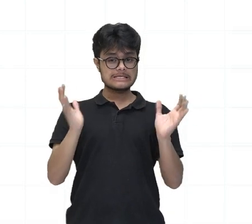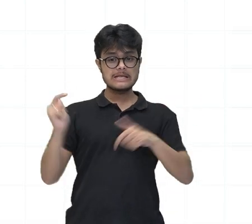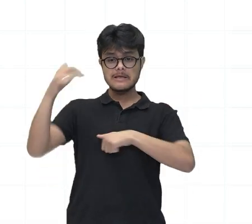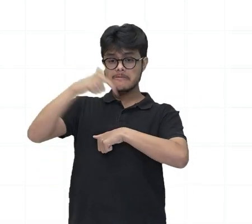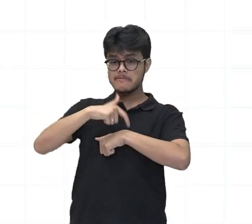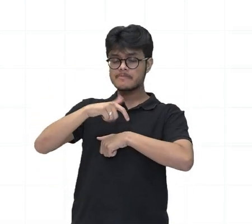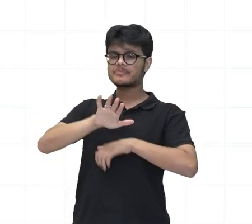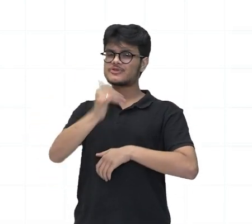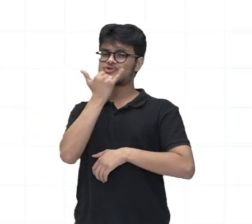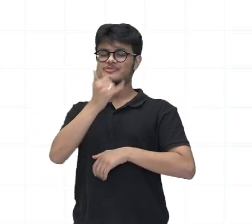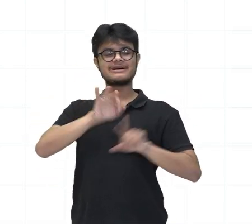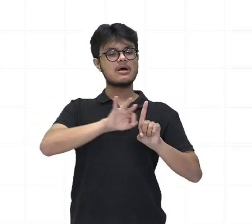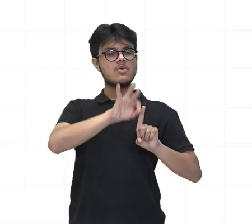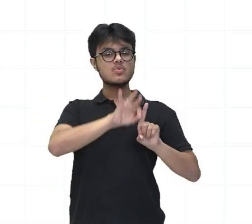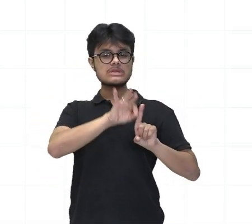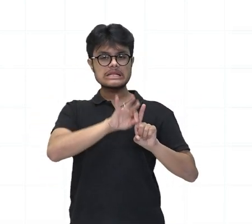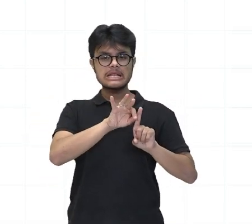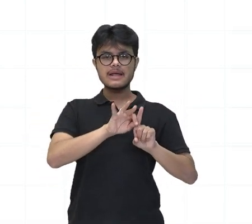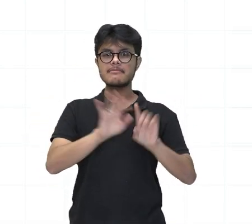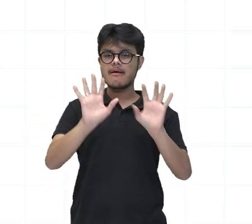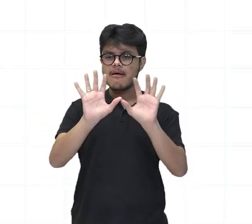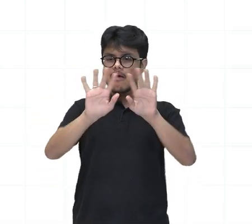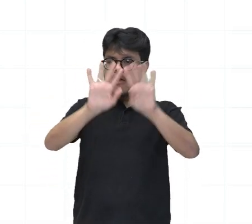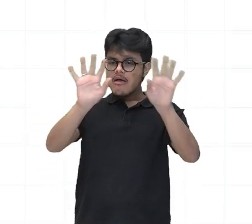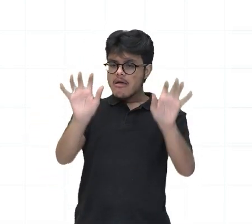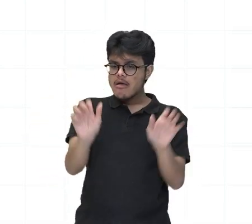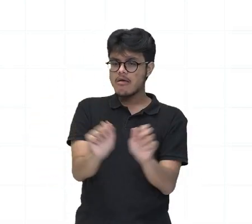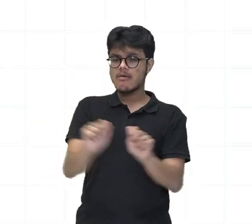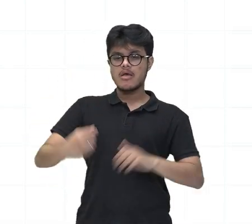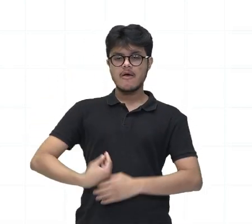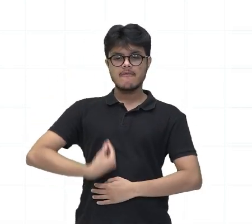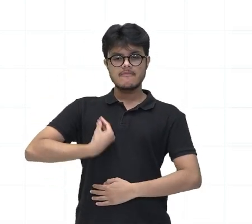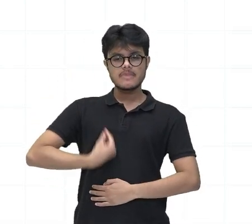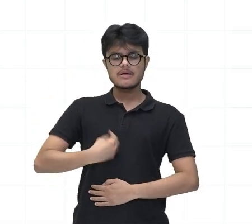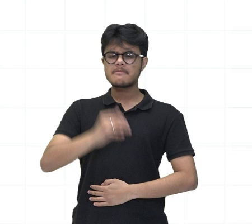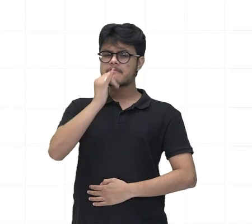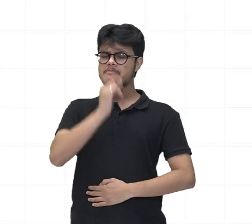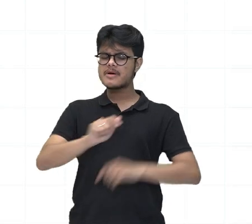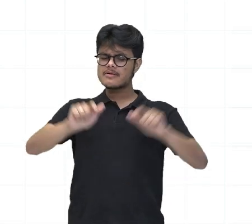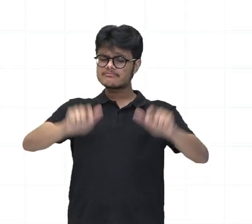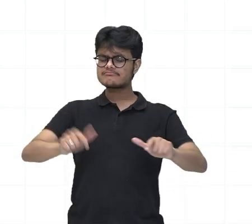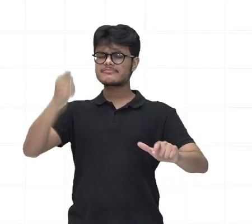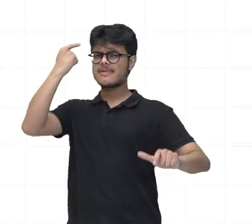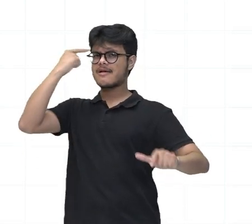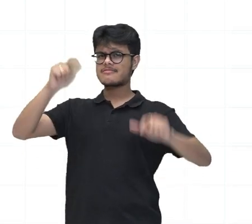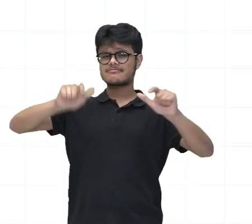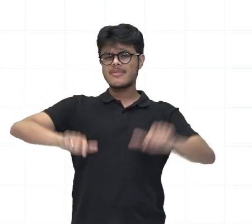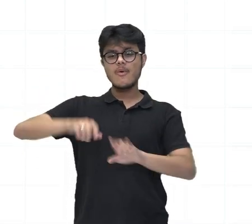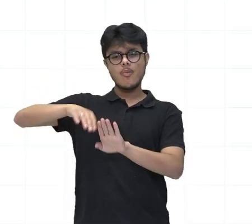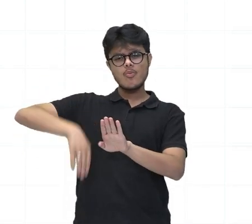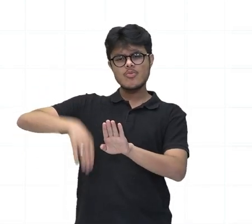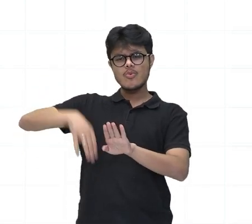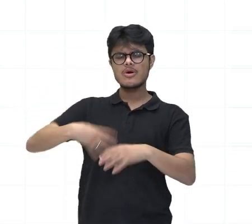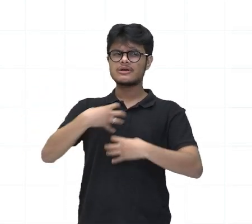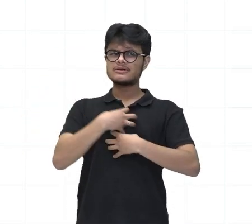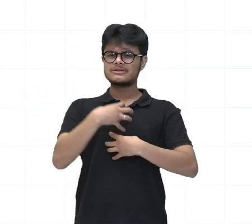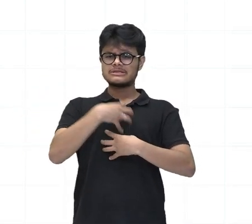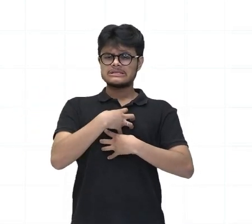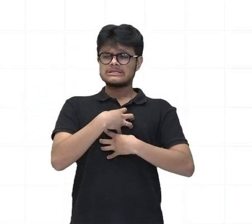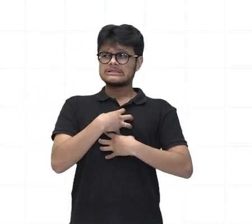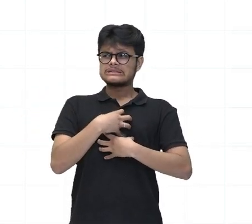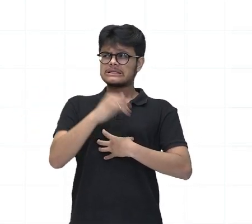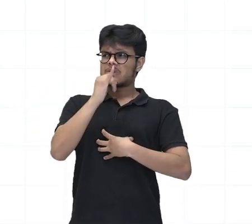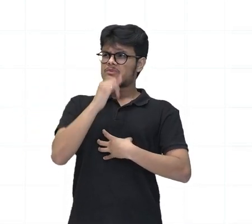os ecossistemas. Então você está lá em uma praia ensolarada e você está sentindo que está